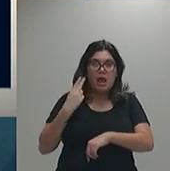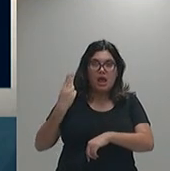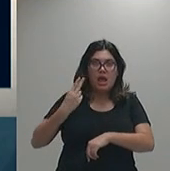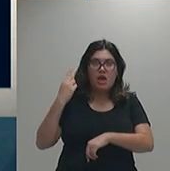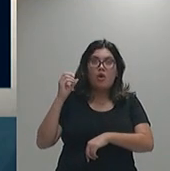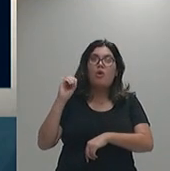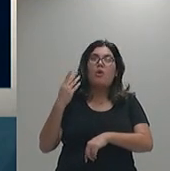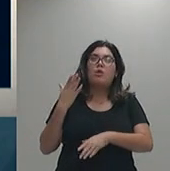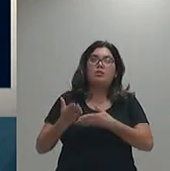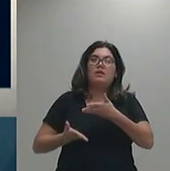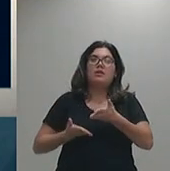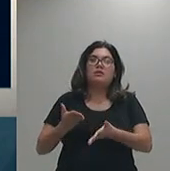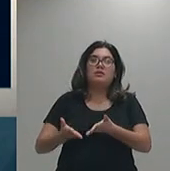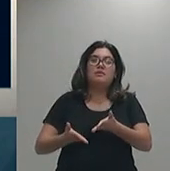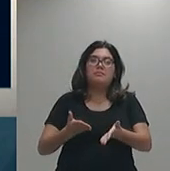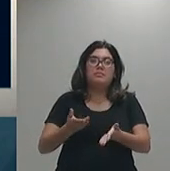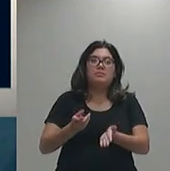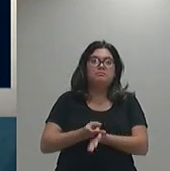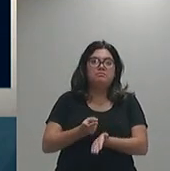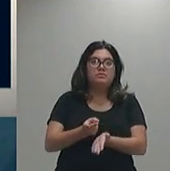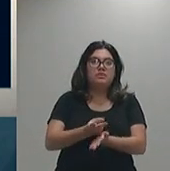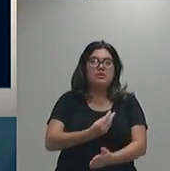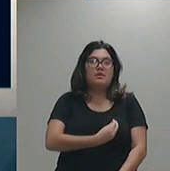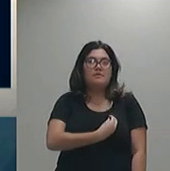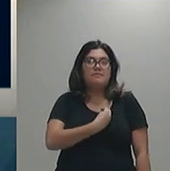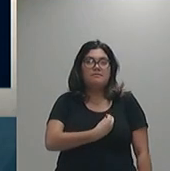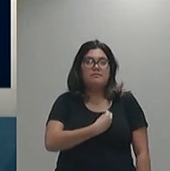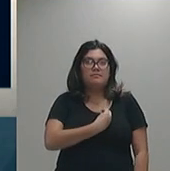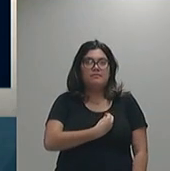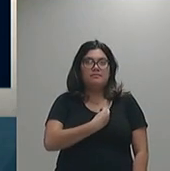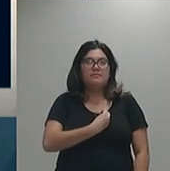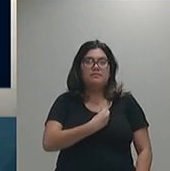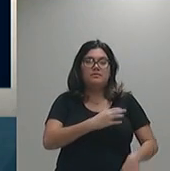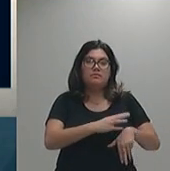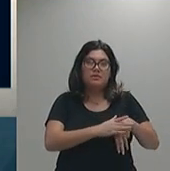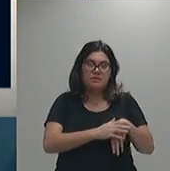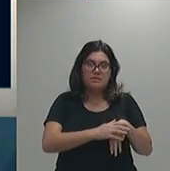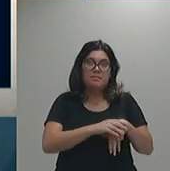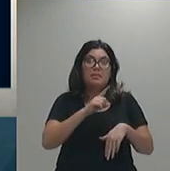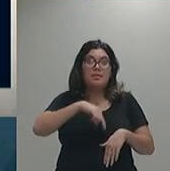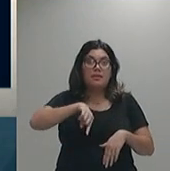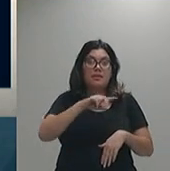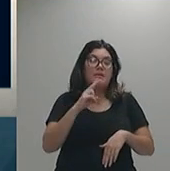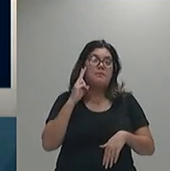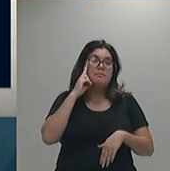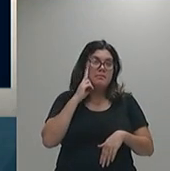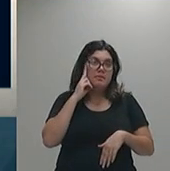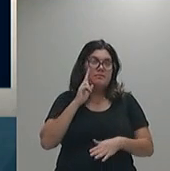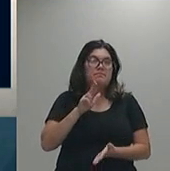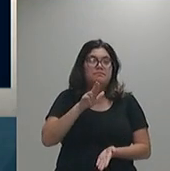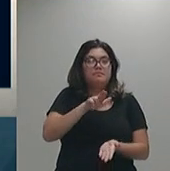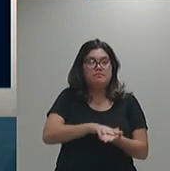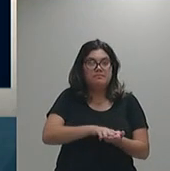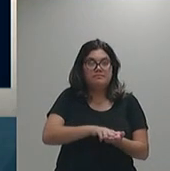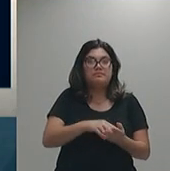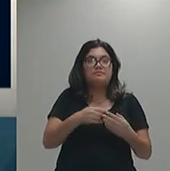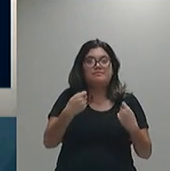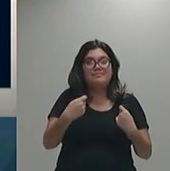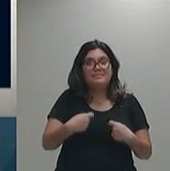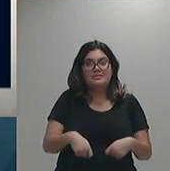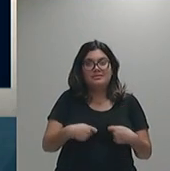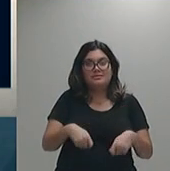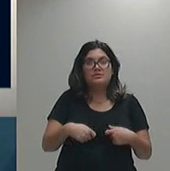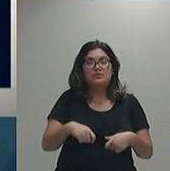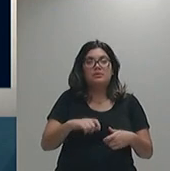tratamento para a manutenção da vida do paciente nessas hipóteses a internação deve ser